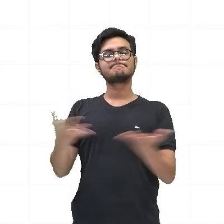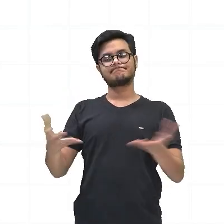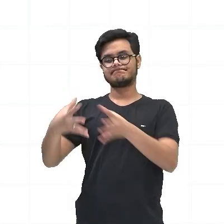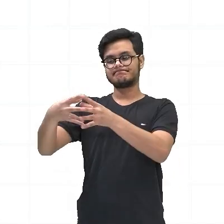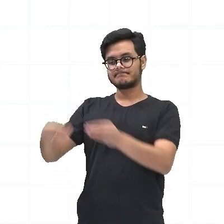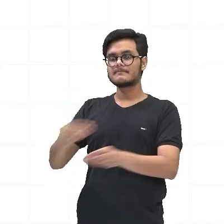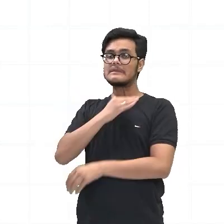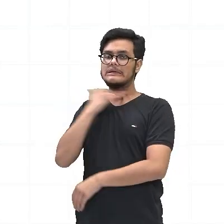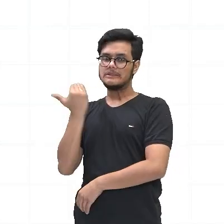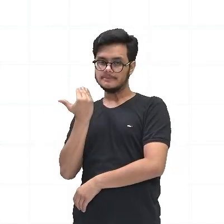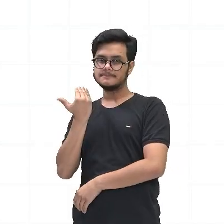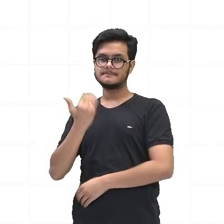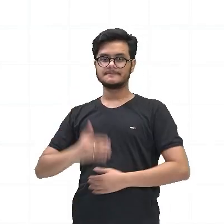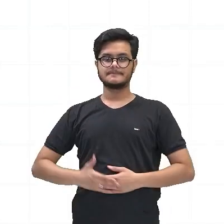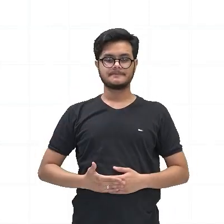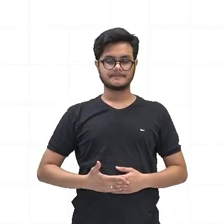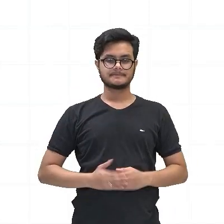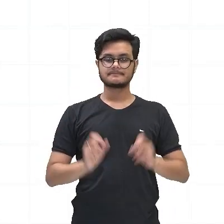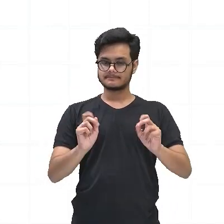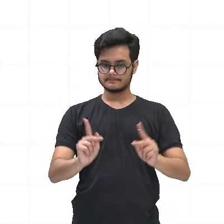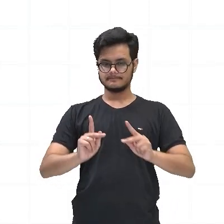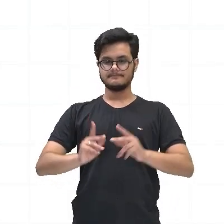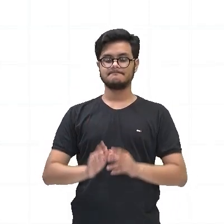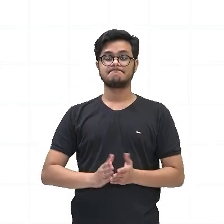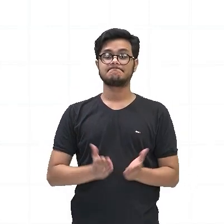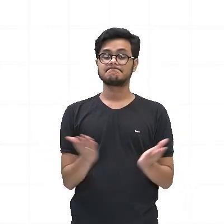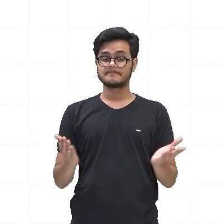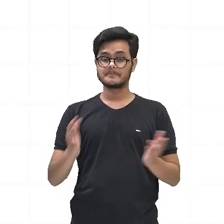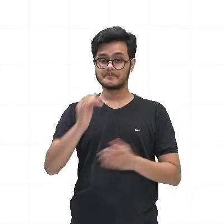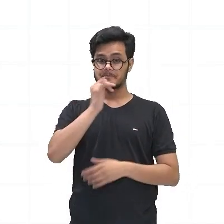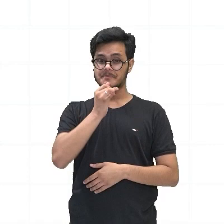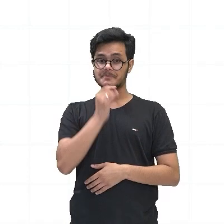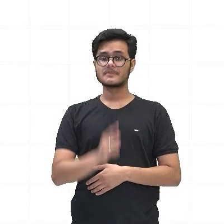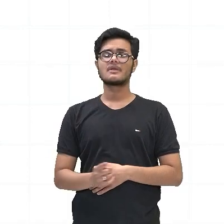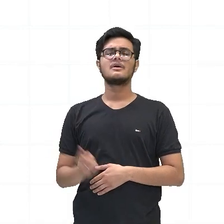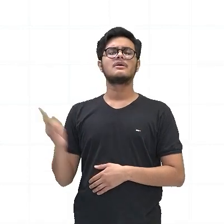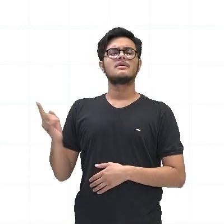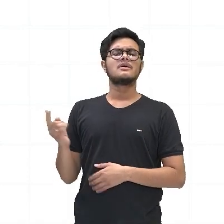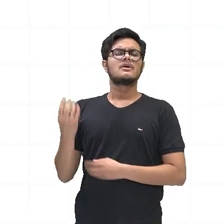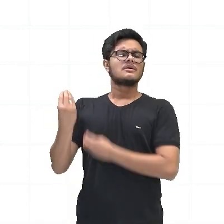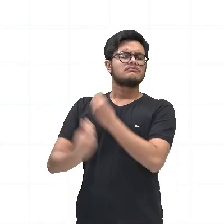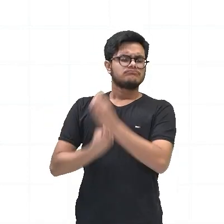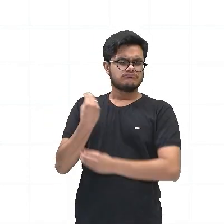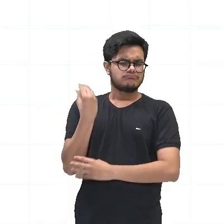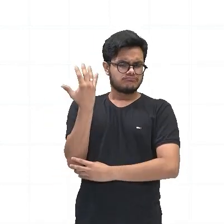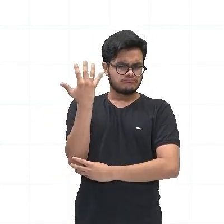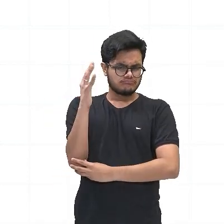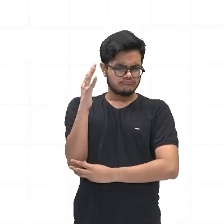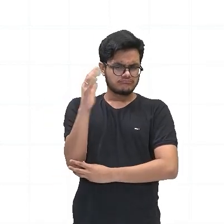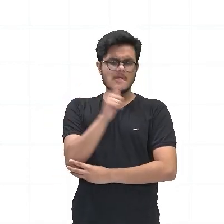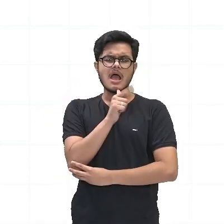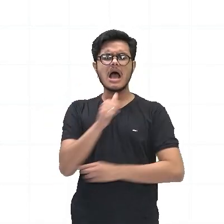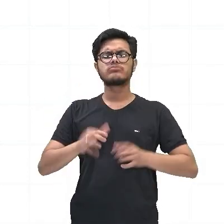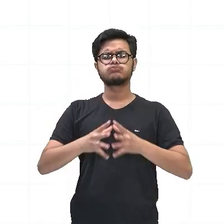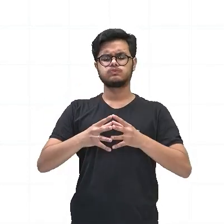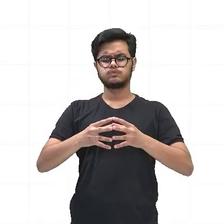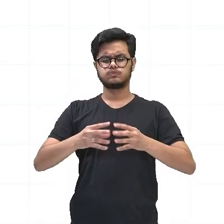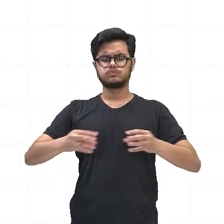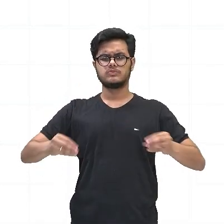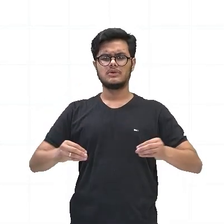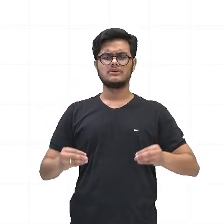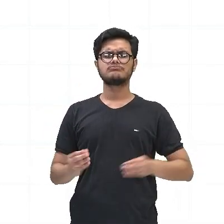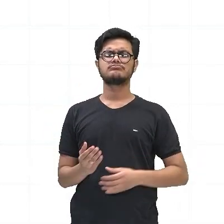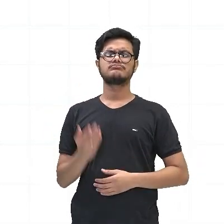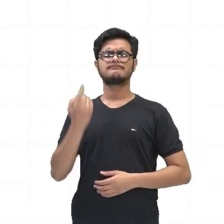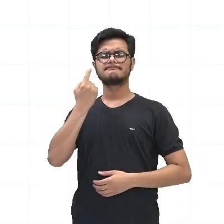das espécies, né? E com relação aí à perda da vegetação, né, o assoreamento dos rios, a gente tem esse esqueminha